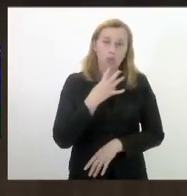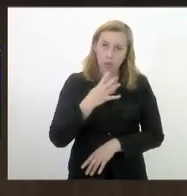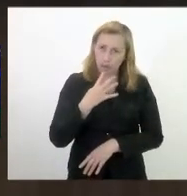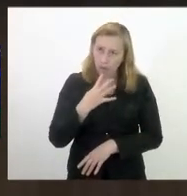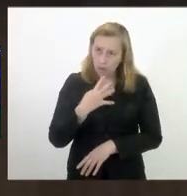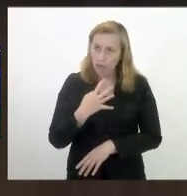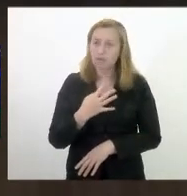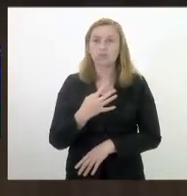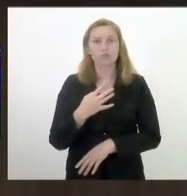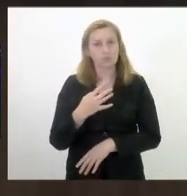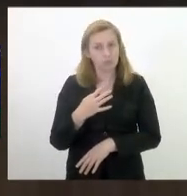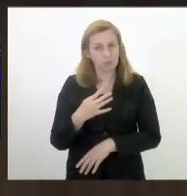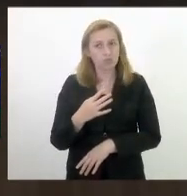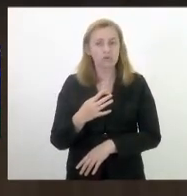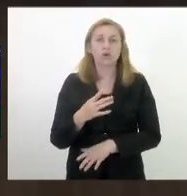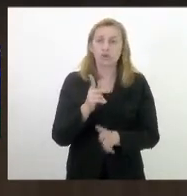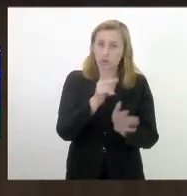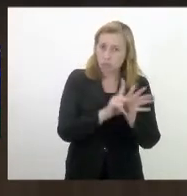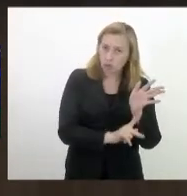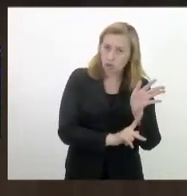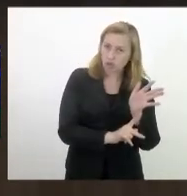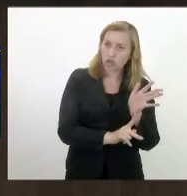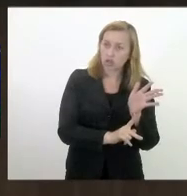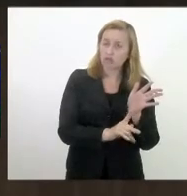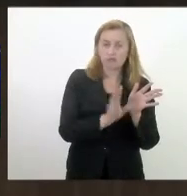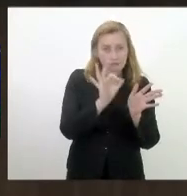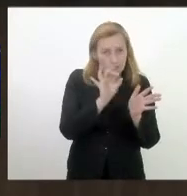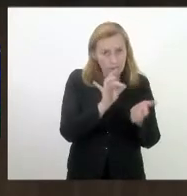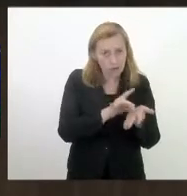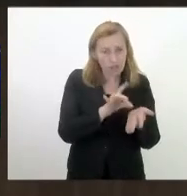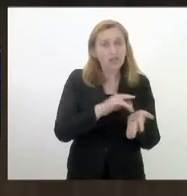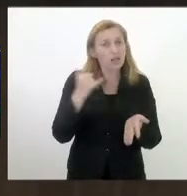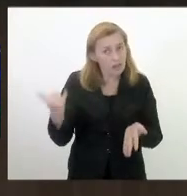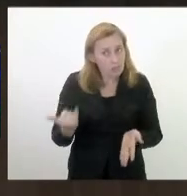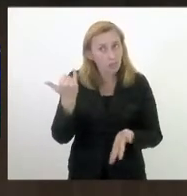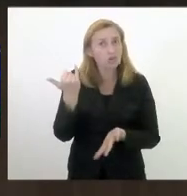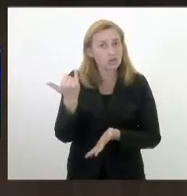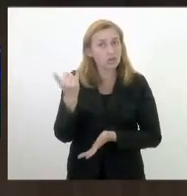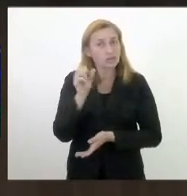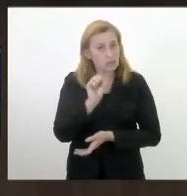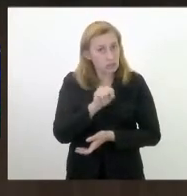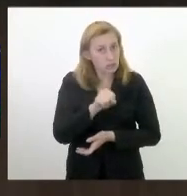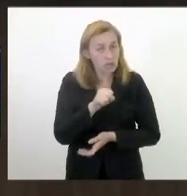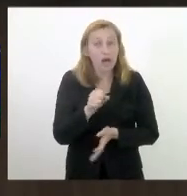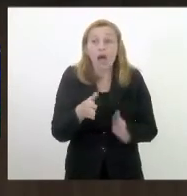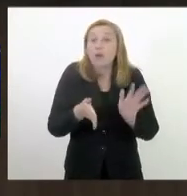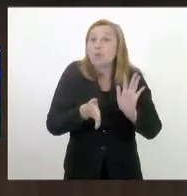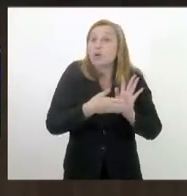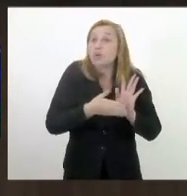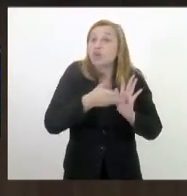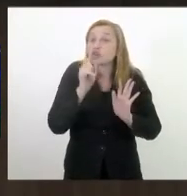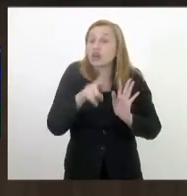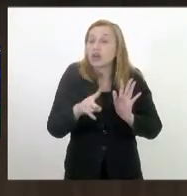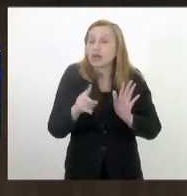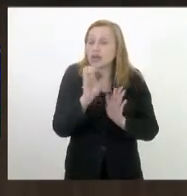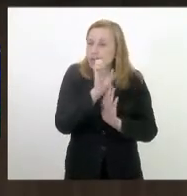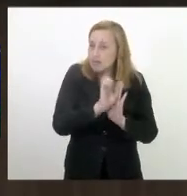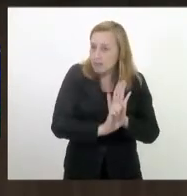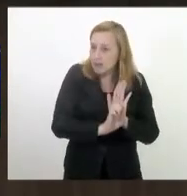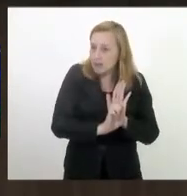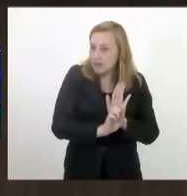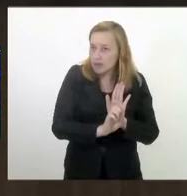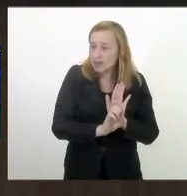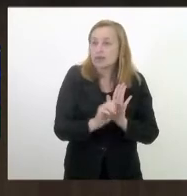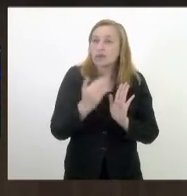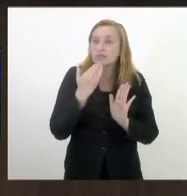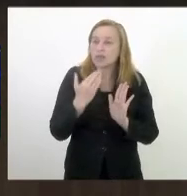e superado o fato de que o projeto é, de fato, fundamental e importante, a proposta é que a emenda, de que haja um parecer